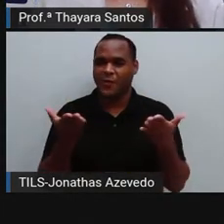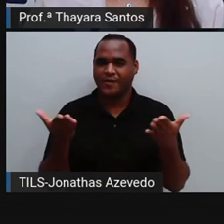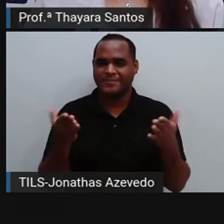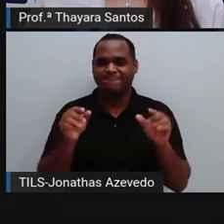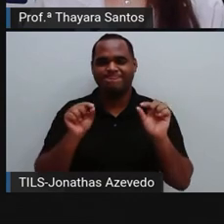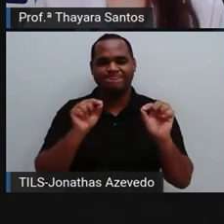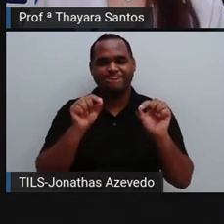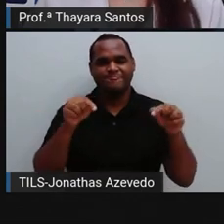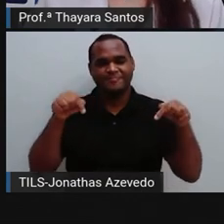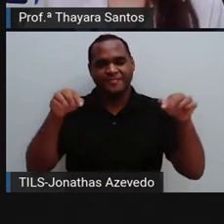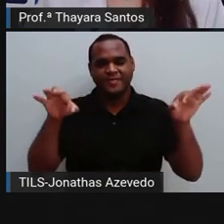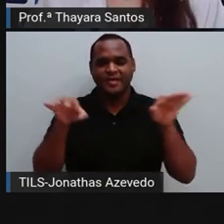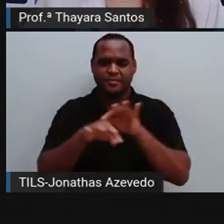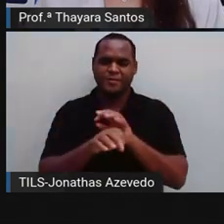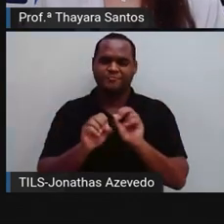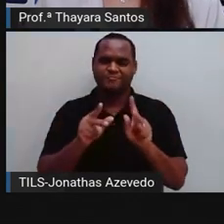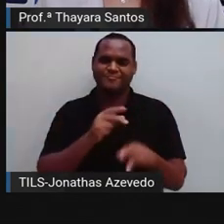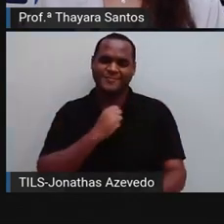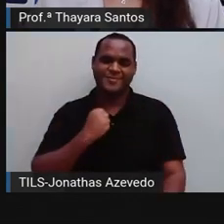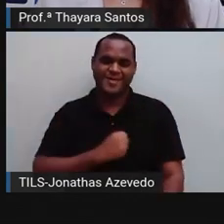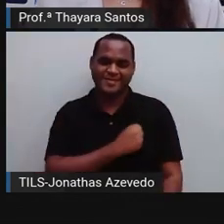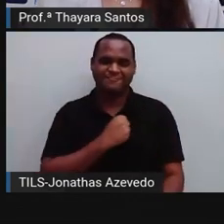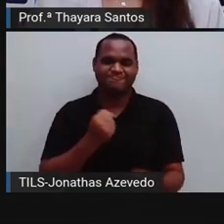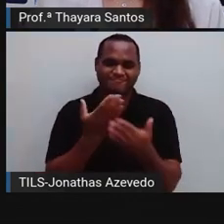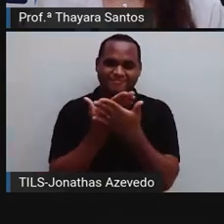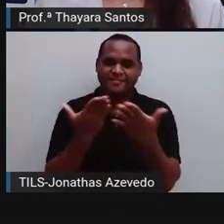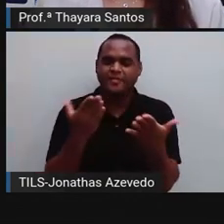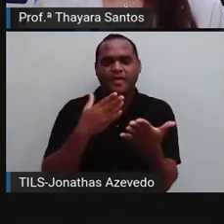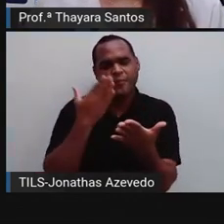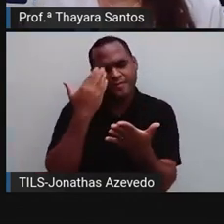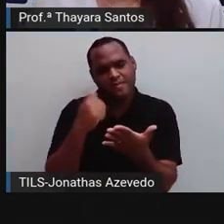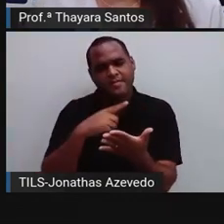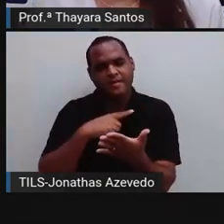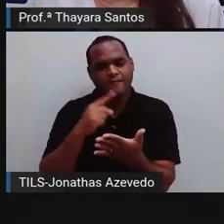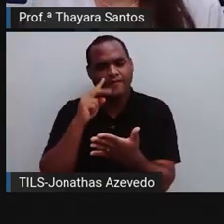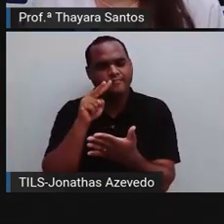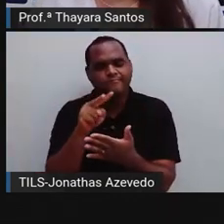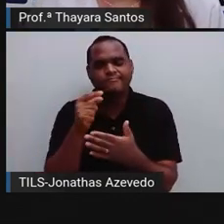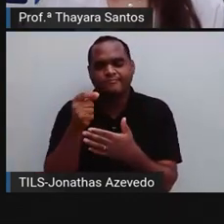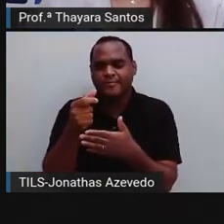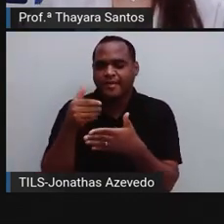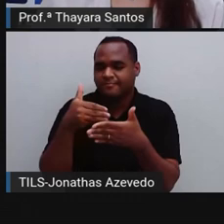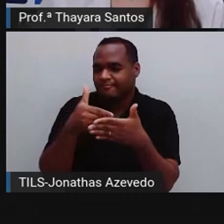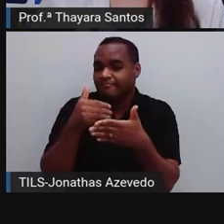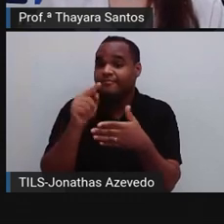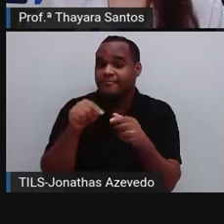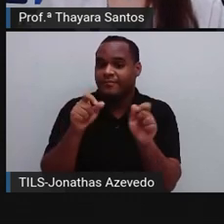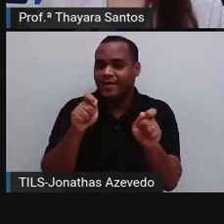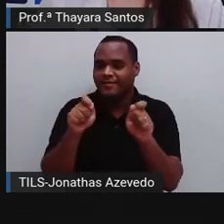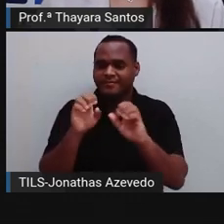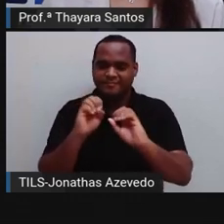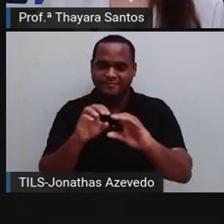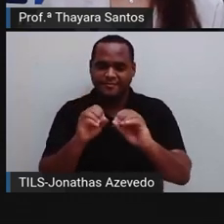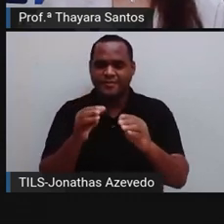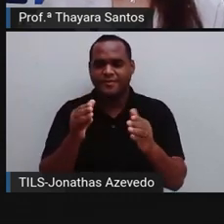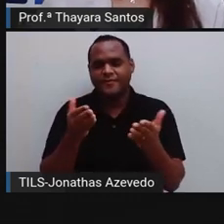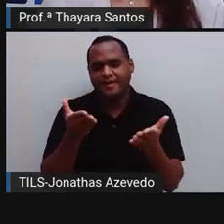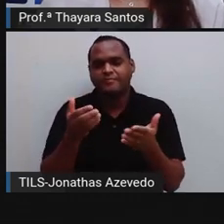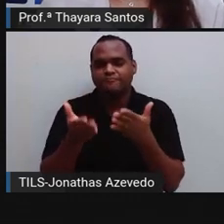Por hoje, nós vamos ficar por aqui. Eu vou morrer de saudade de vocês, mas eu sei que a gente vai se ver muito em breve na nossa próxima aula. Então, se